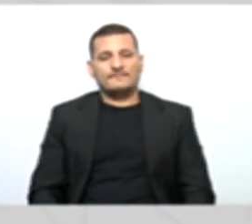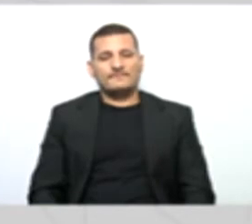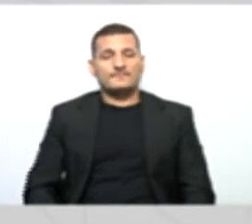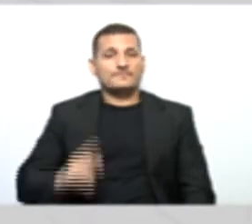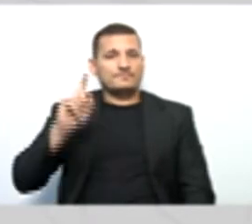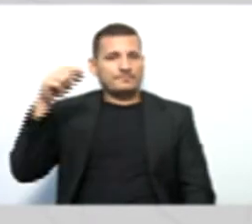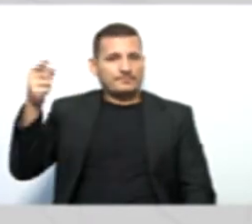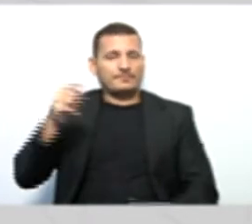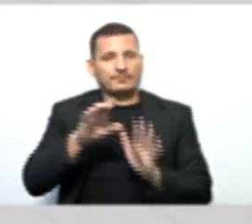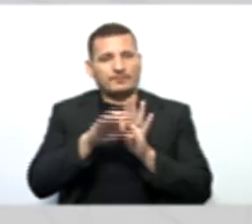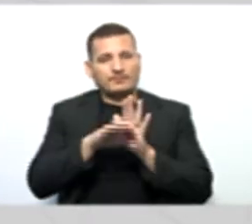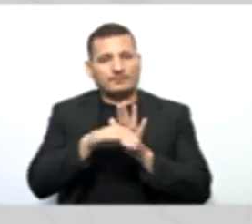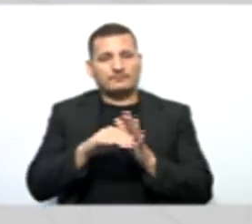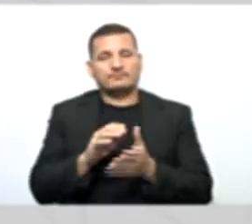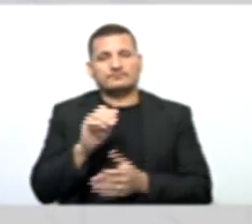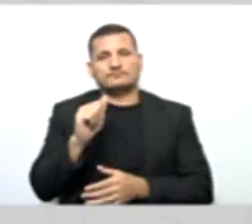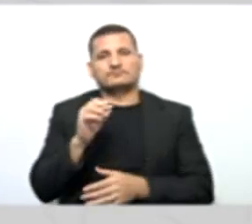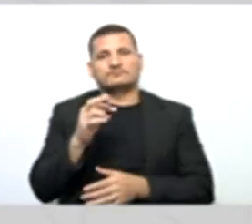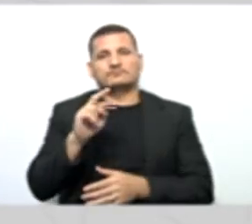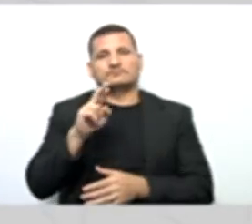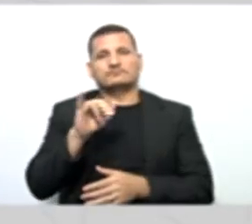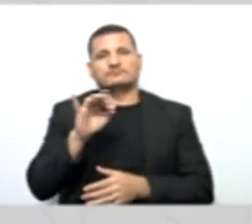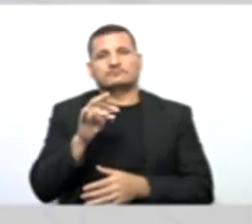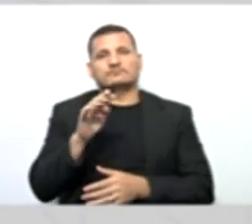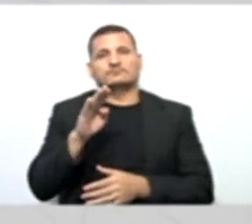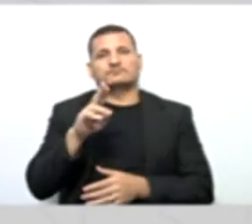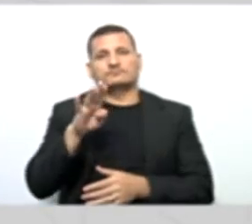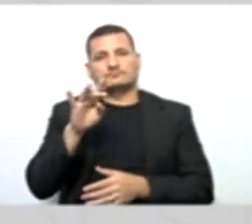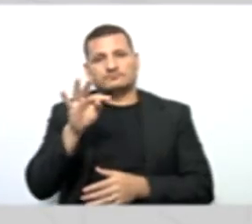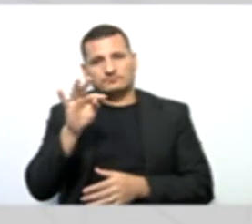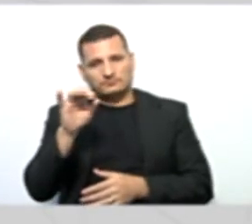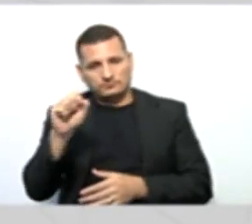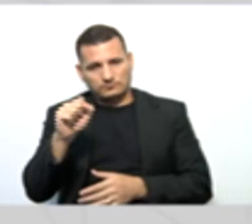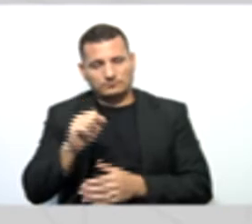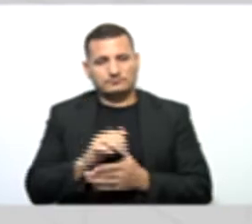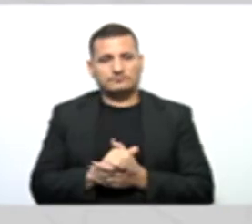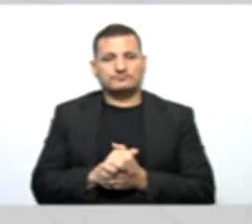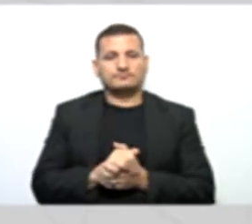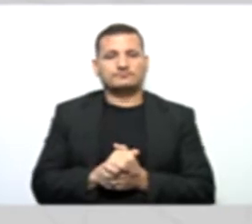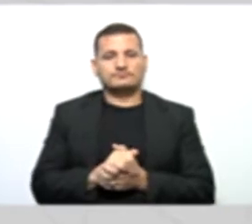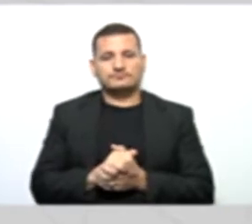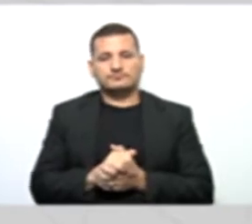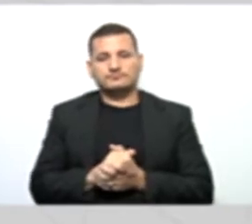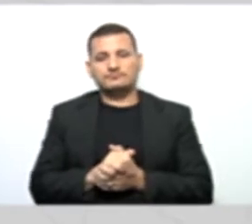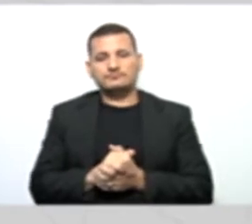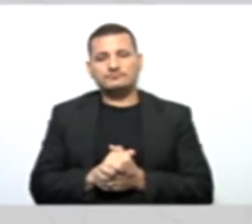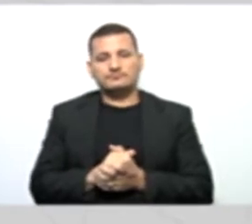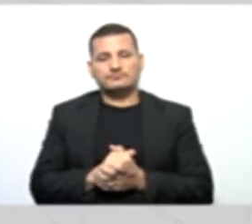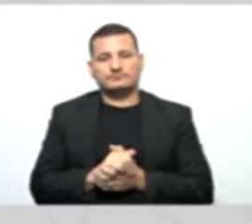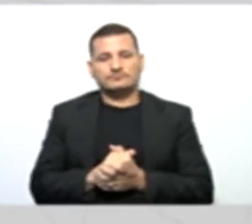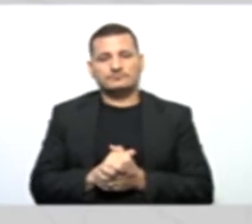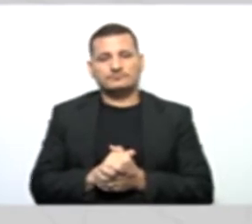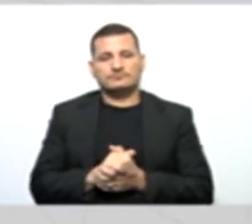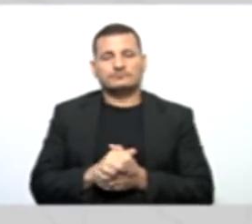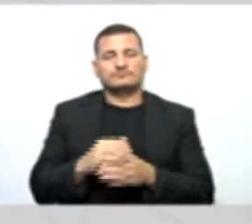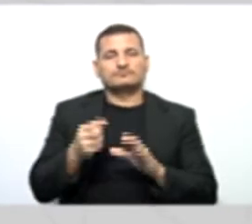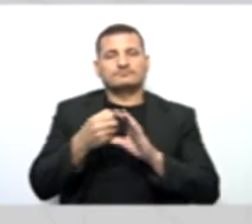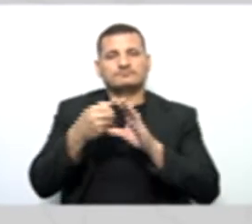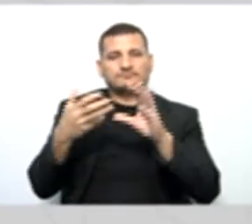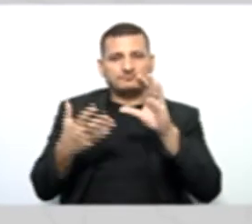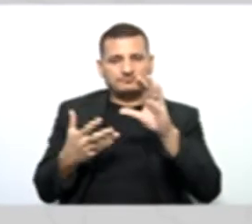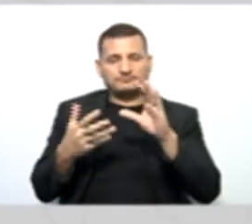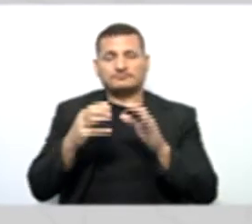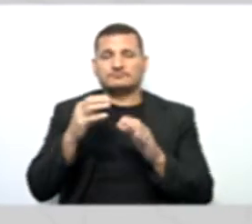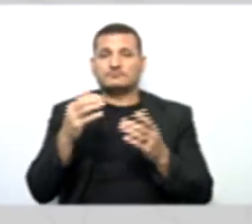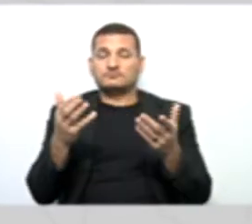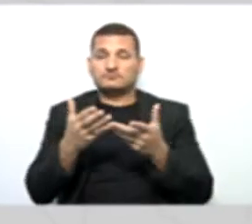Próximo conceito, atributos. Já vimos esses conceitos de atributos na aula passada. E eu trouxe aqui novamente para